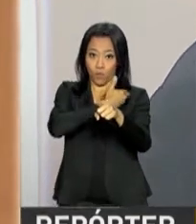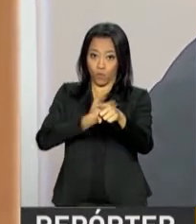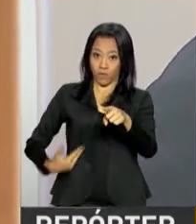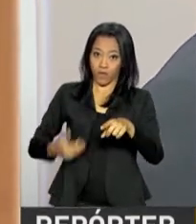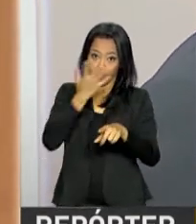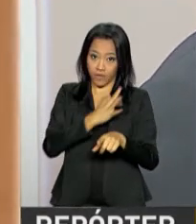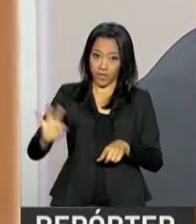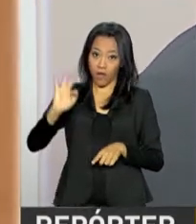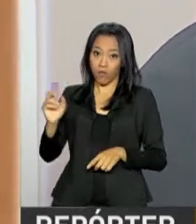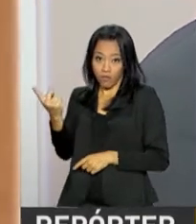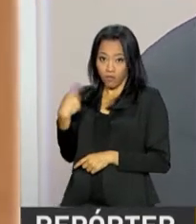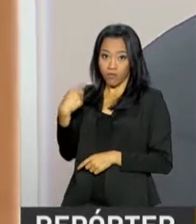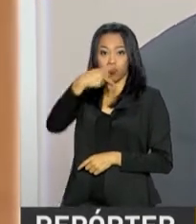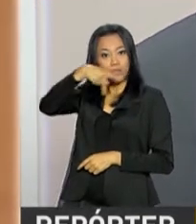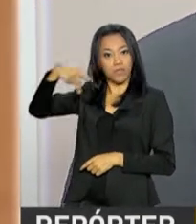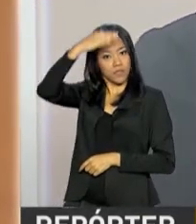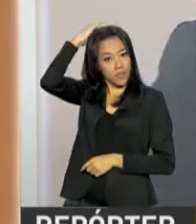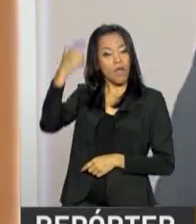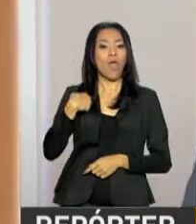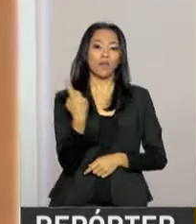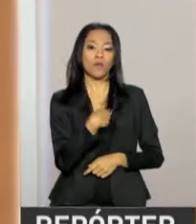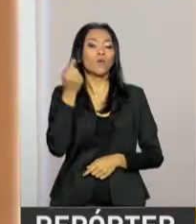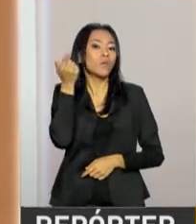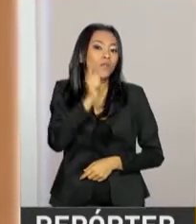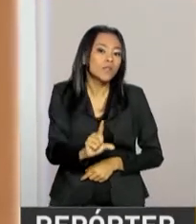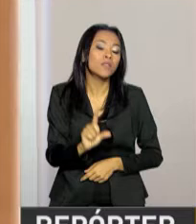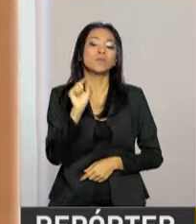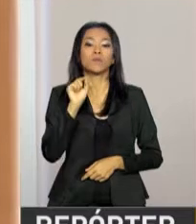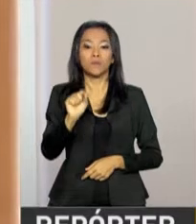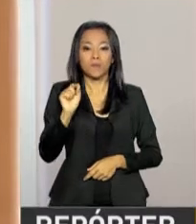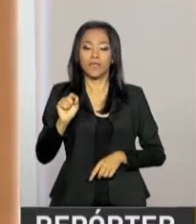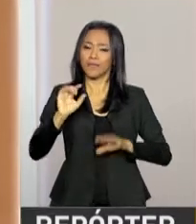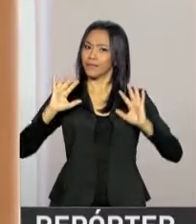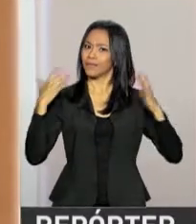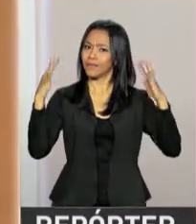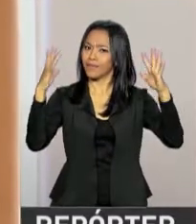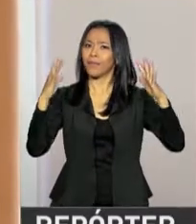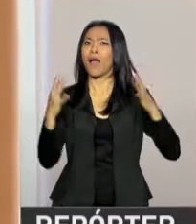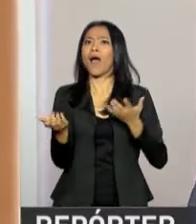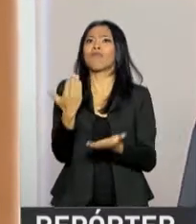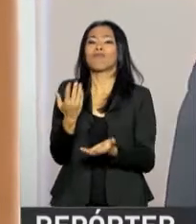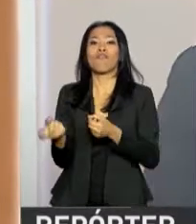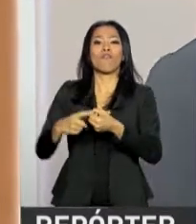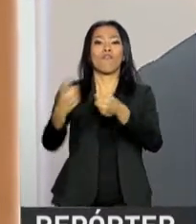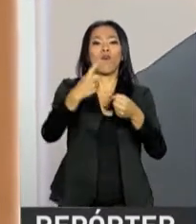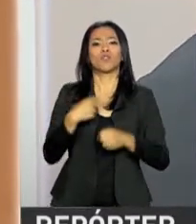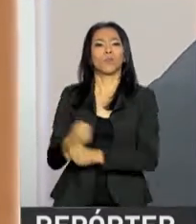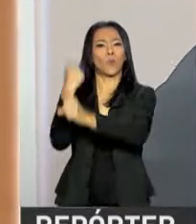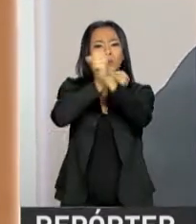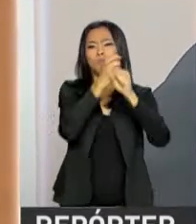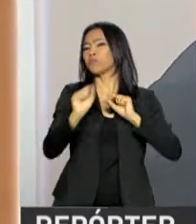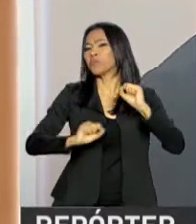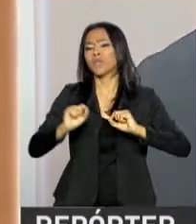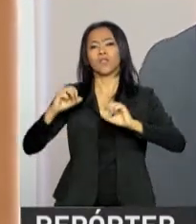do presidente michel temer é de fato que a gente consiga celebrar a retomada de todas as obras obras de habitação obras